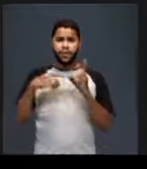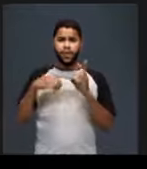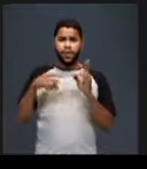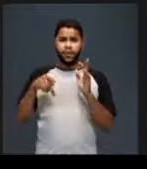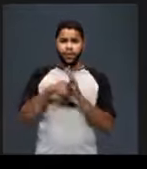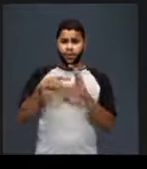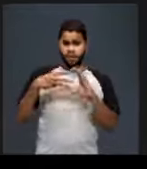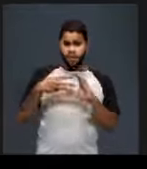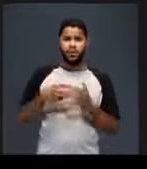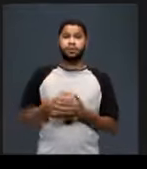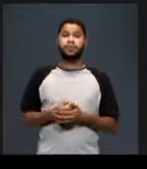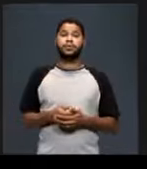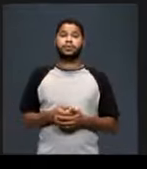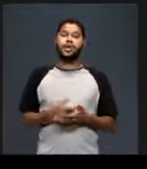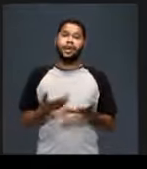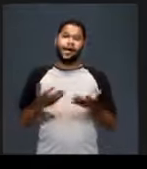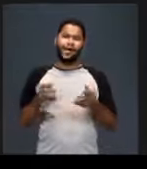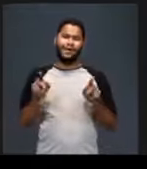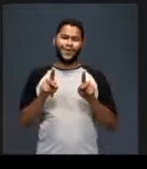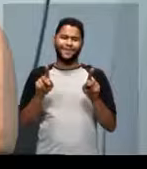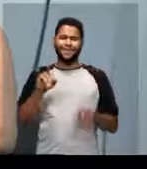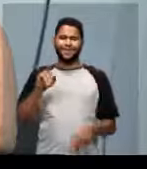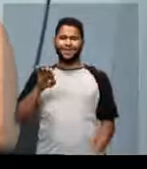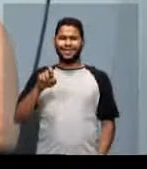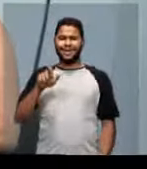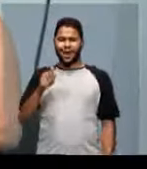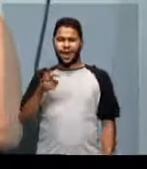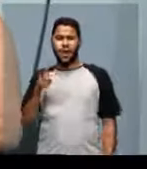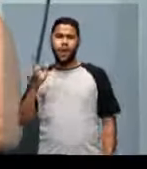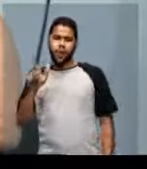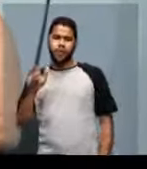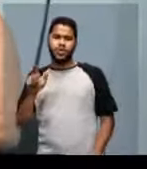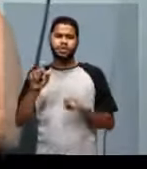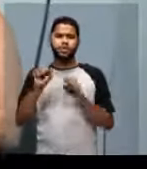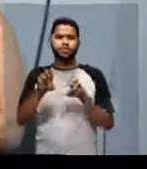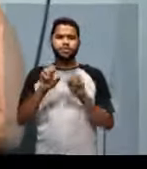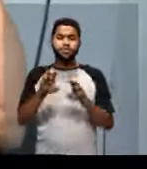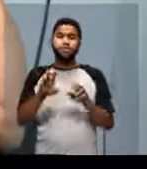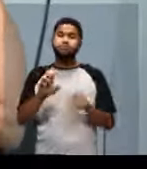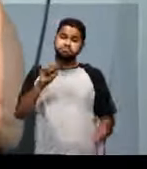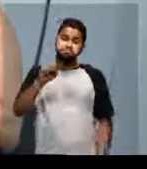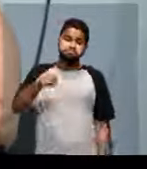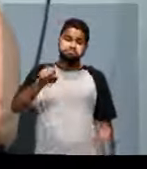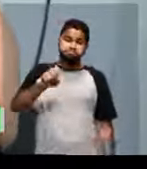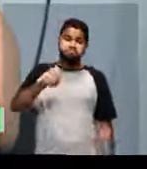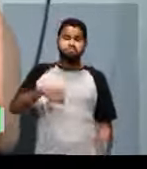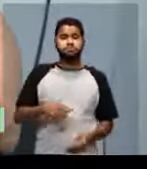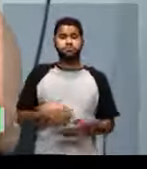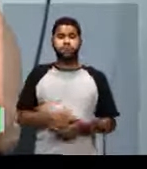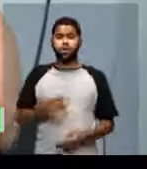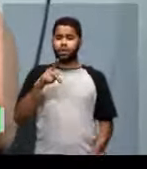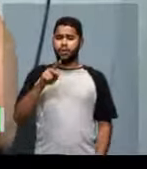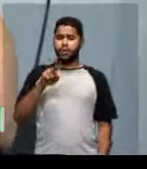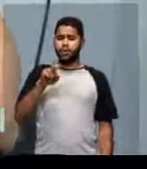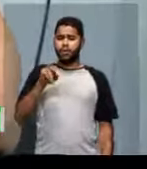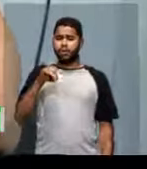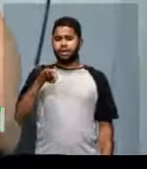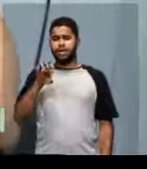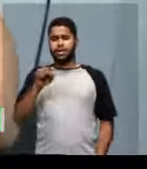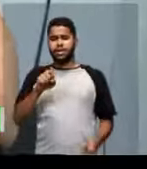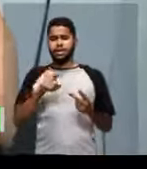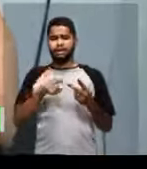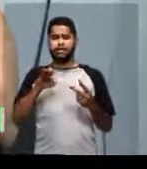Sim, a Isabela, né, Van Han, que deu essa aula, né, gente? Lembrando, gente, que sim, as proteínas, os